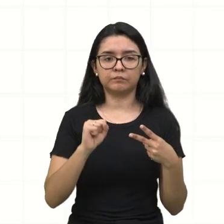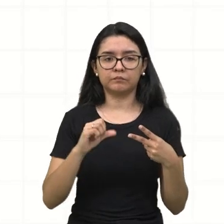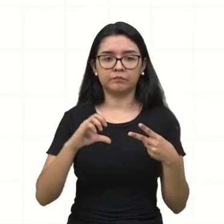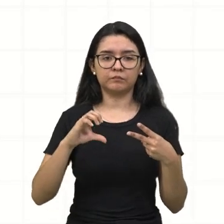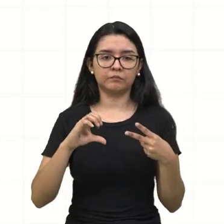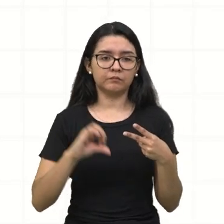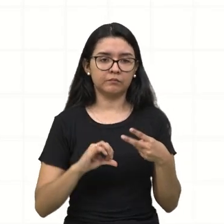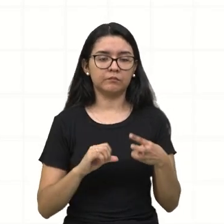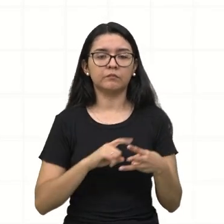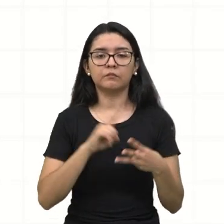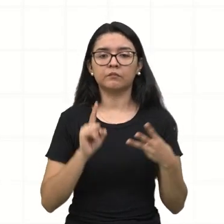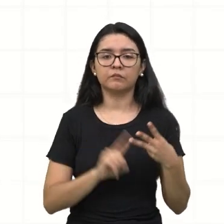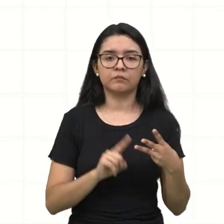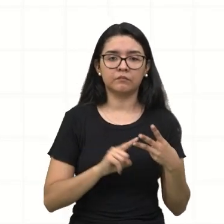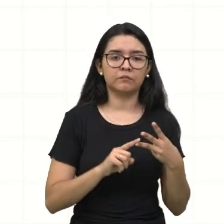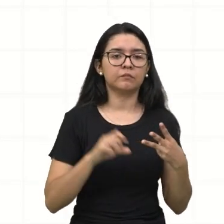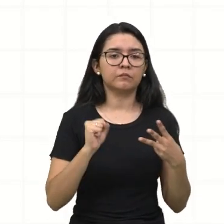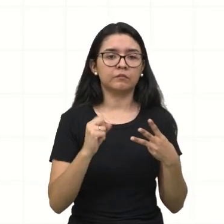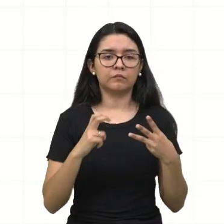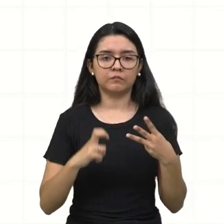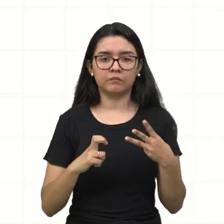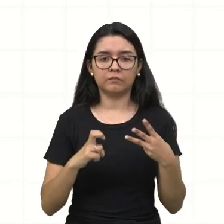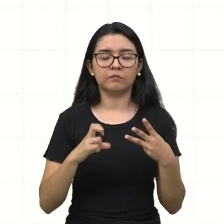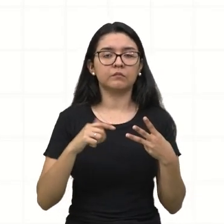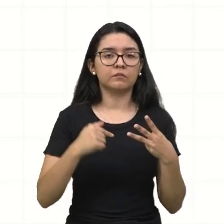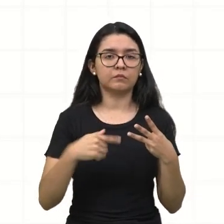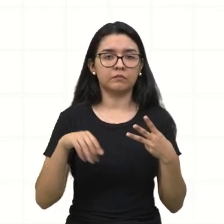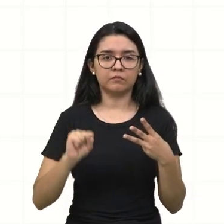4.289 metros. Letra C,